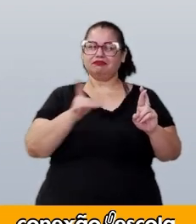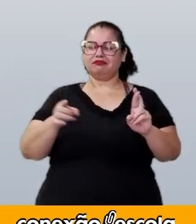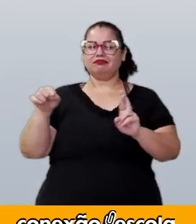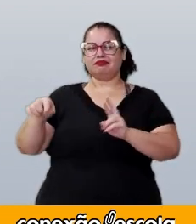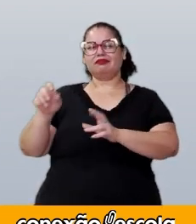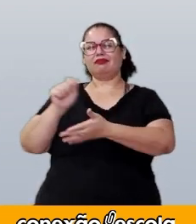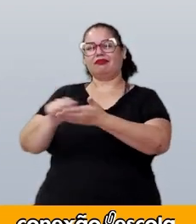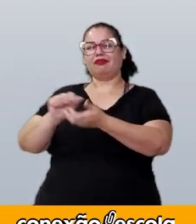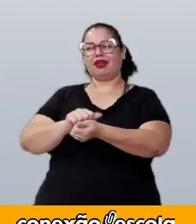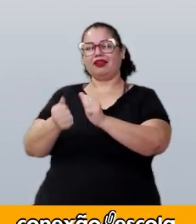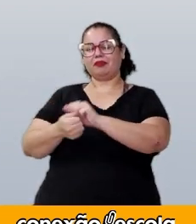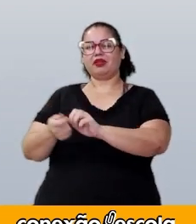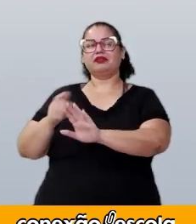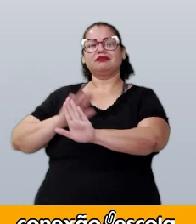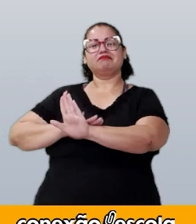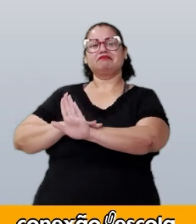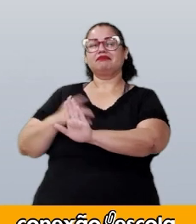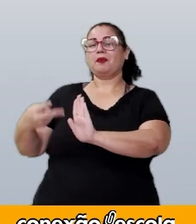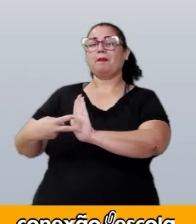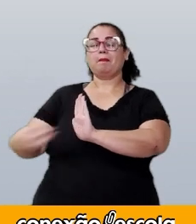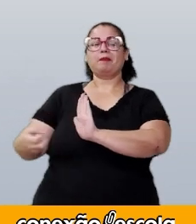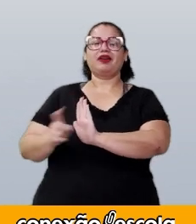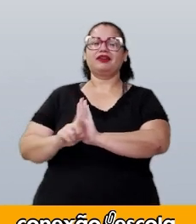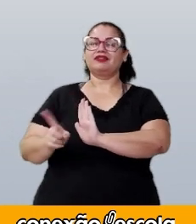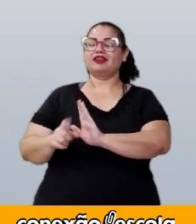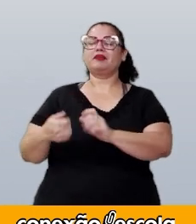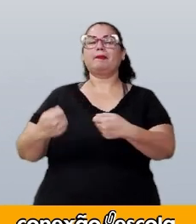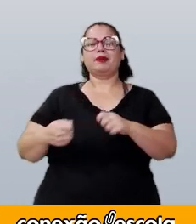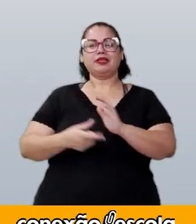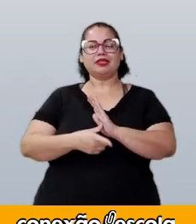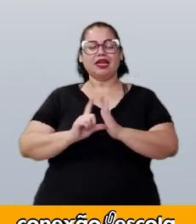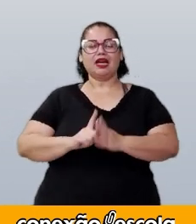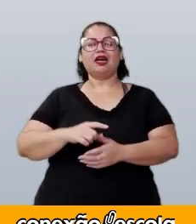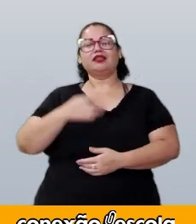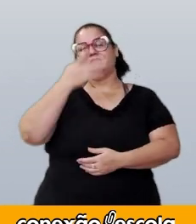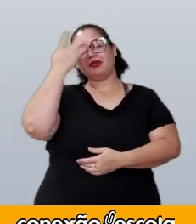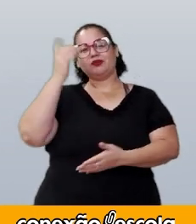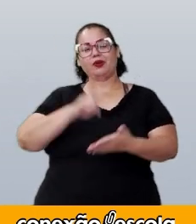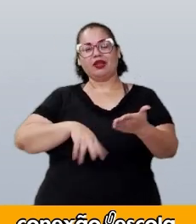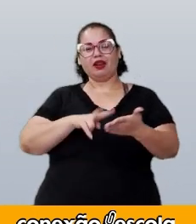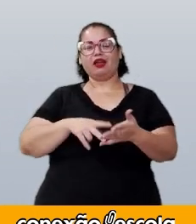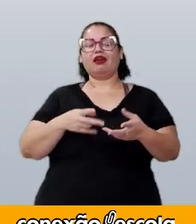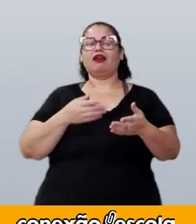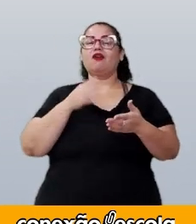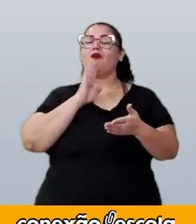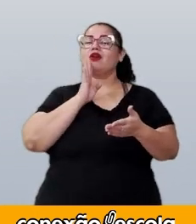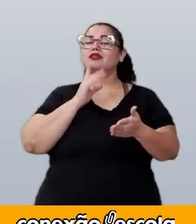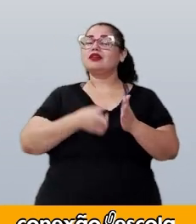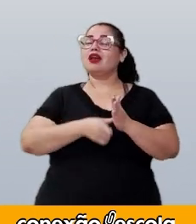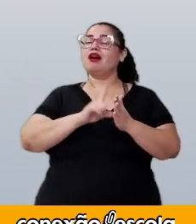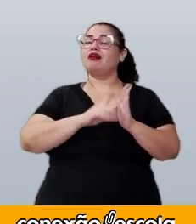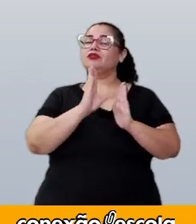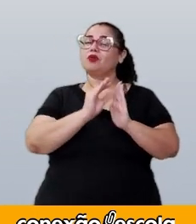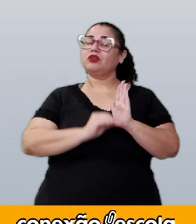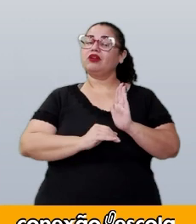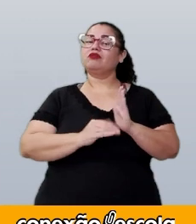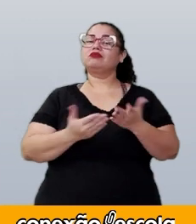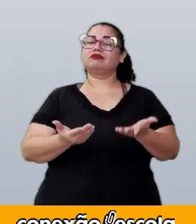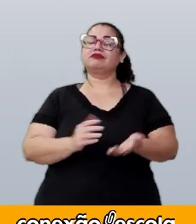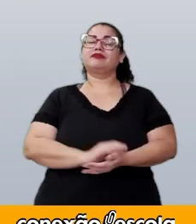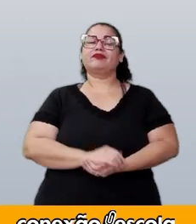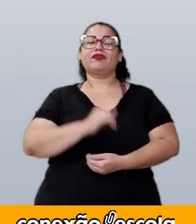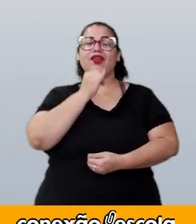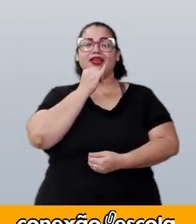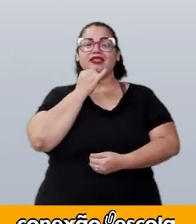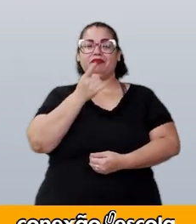é, portanto, indireta e exige do leitor um conhecimento prévio sobre o conteúdo. Por exemplo, você está assistindo a